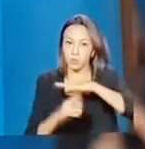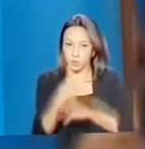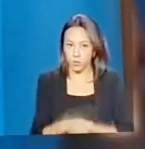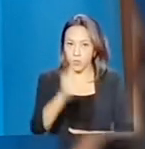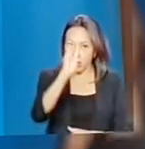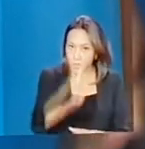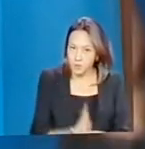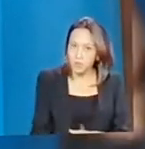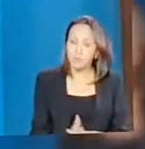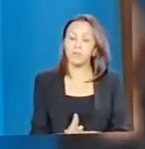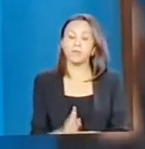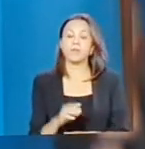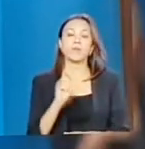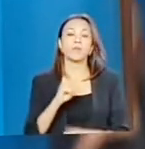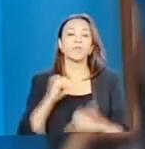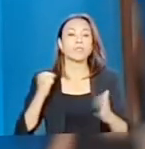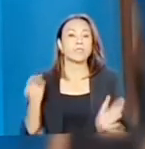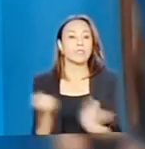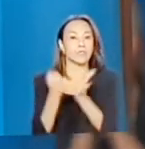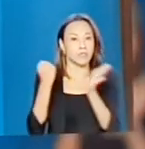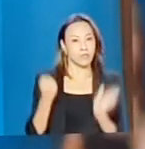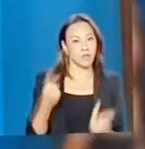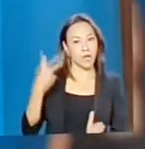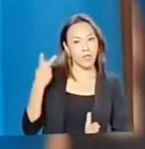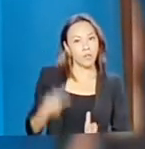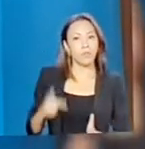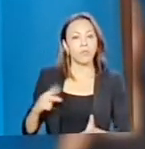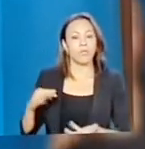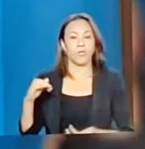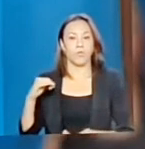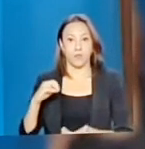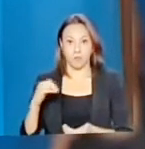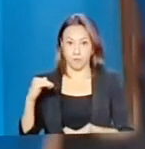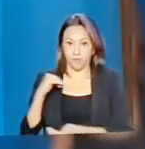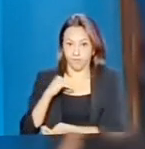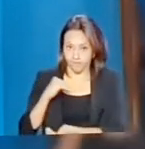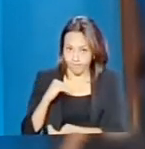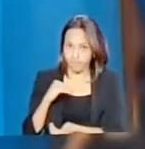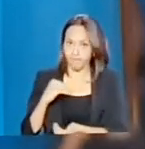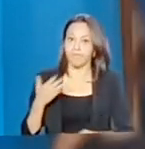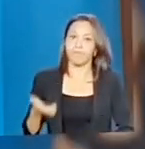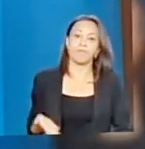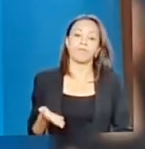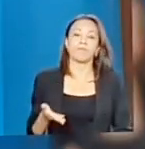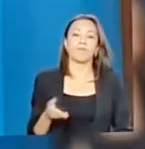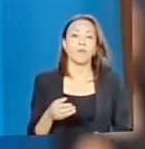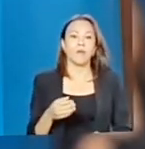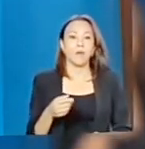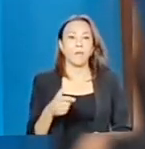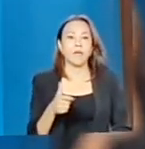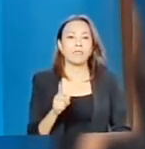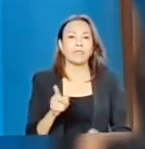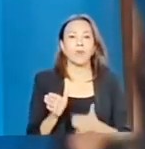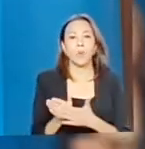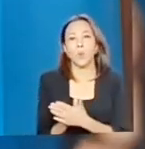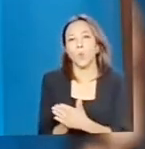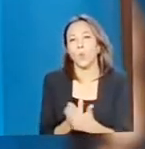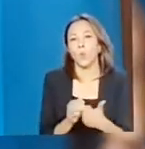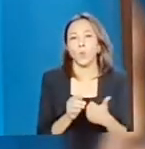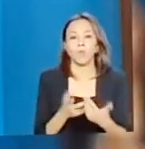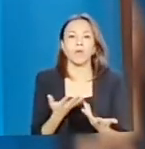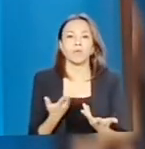sua própria agência reguladora, por certo, bem mais jovem, mas sem nenhum favor,